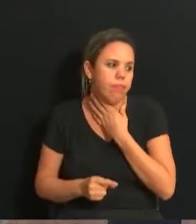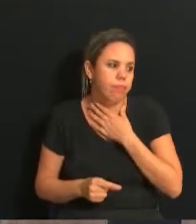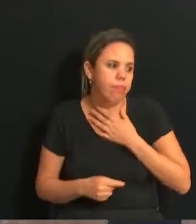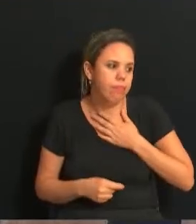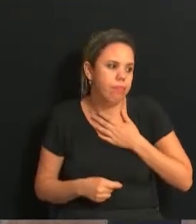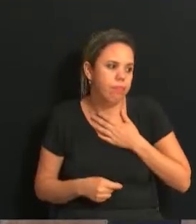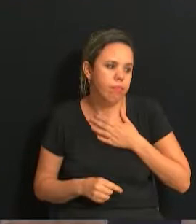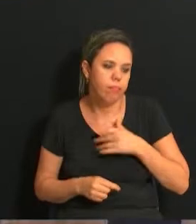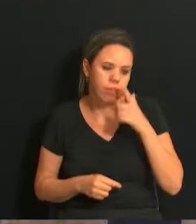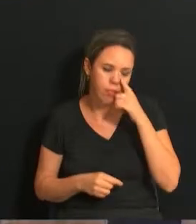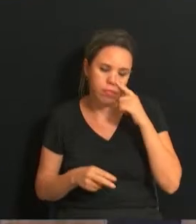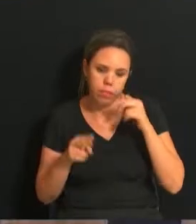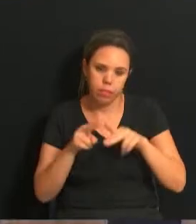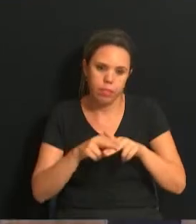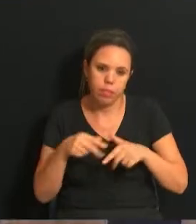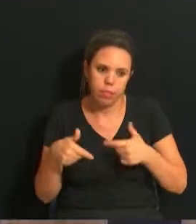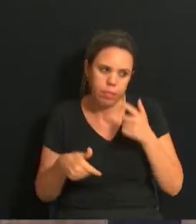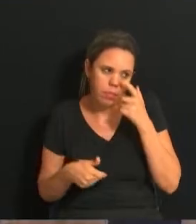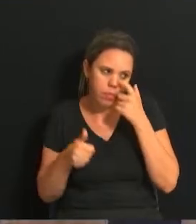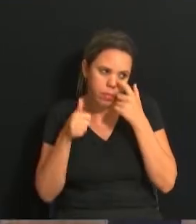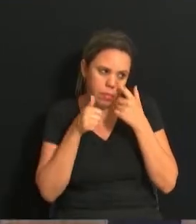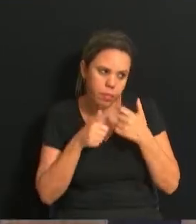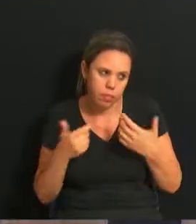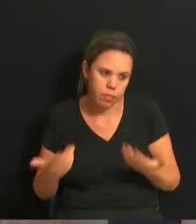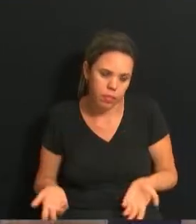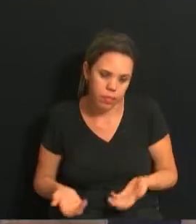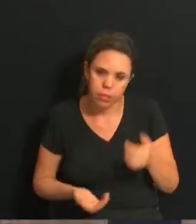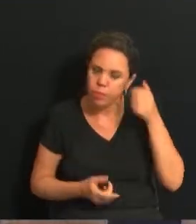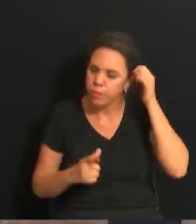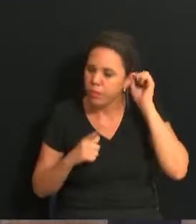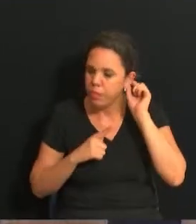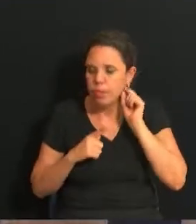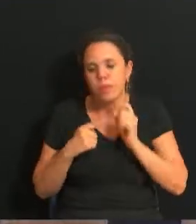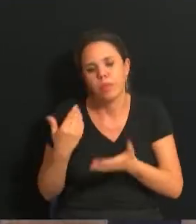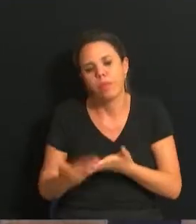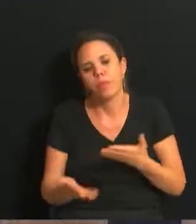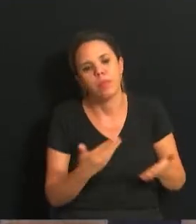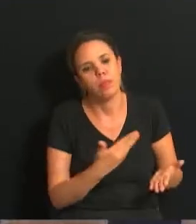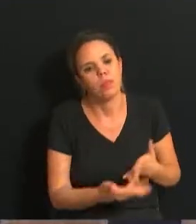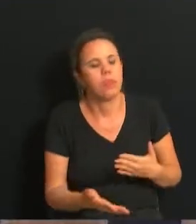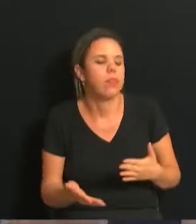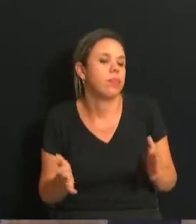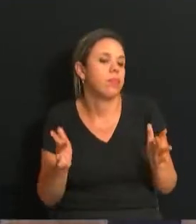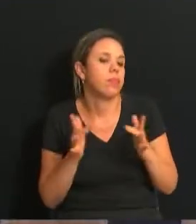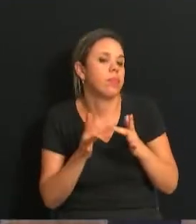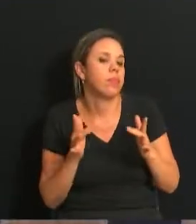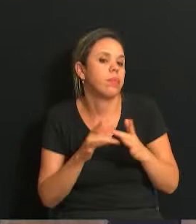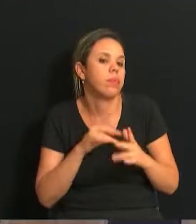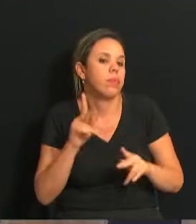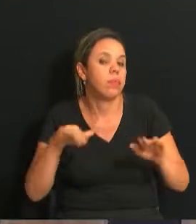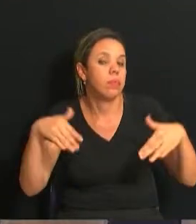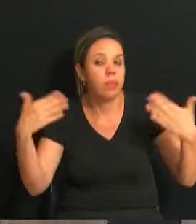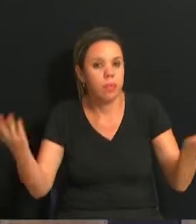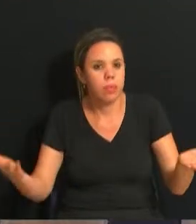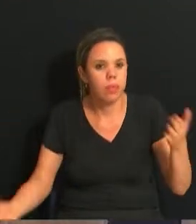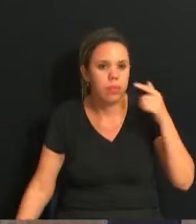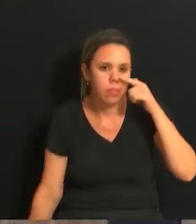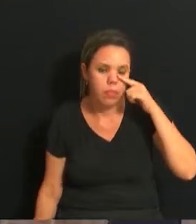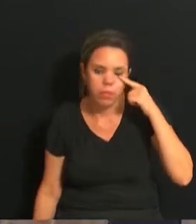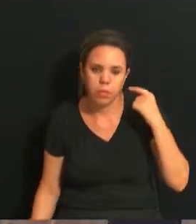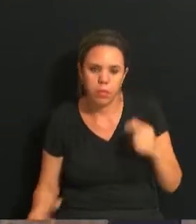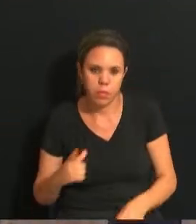por conta do trabalho, essa mulher, ela teve perda em termos das relações que ela